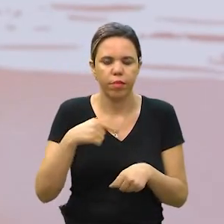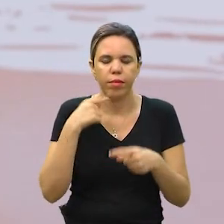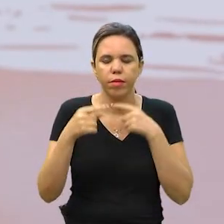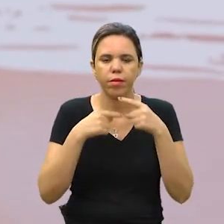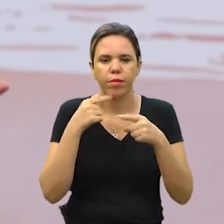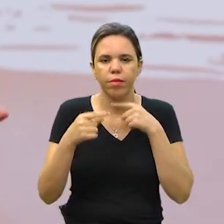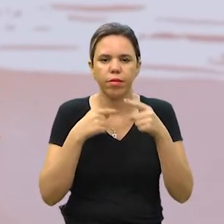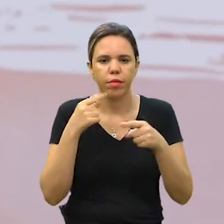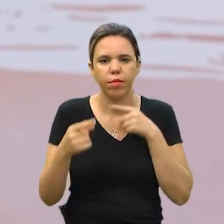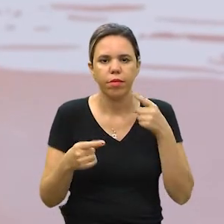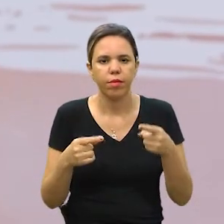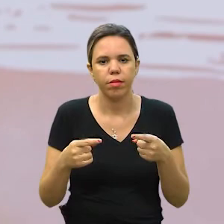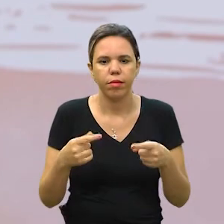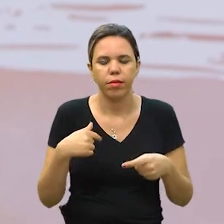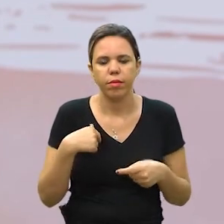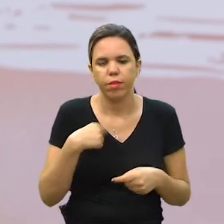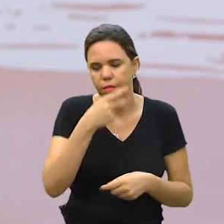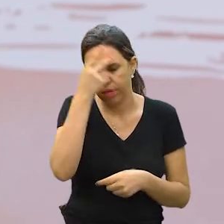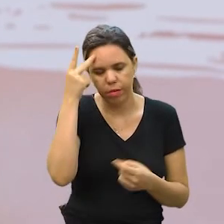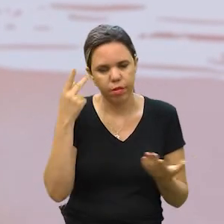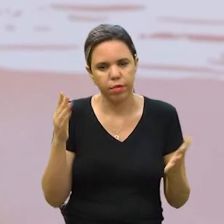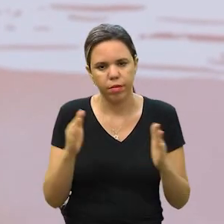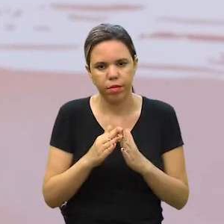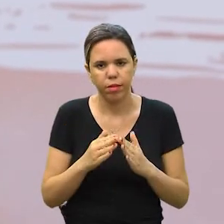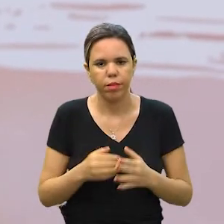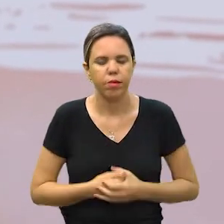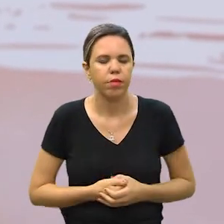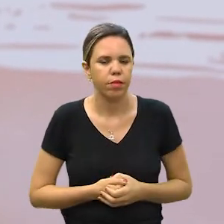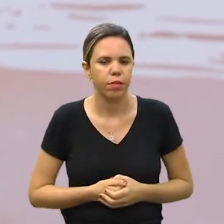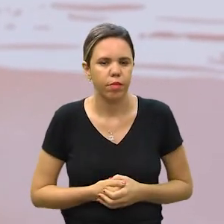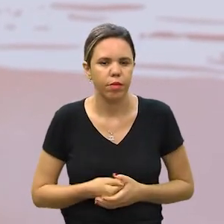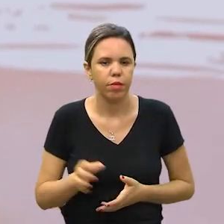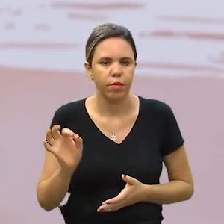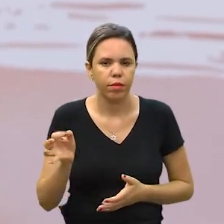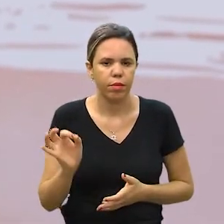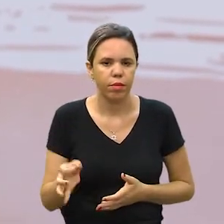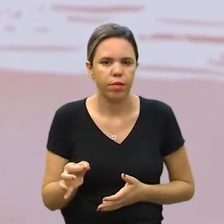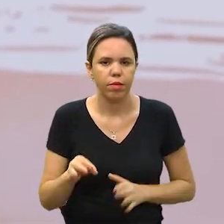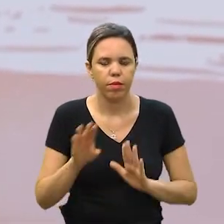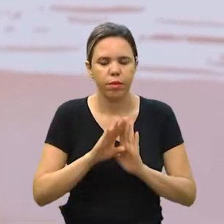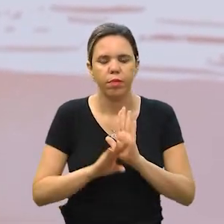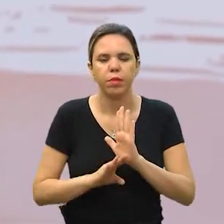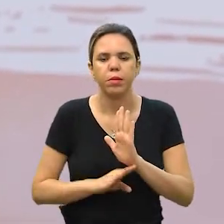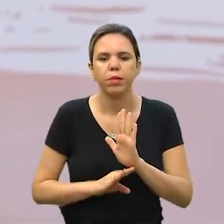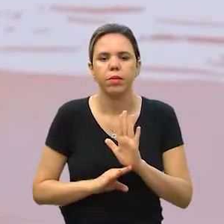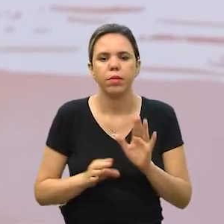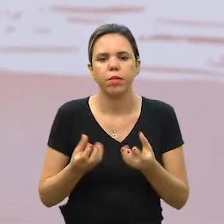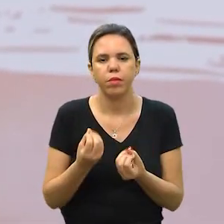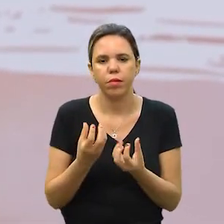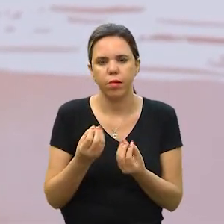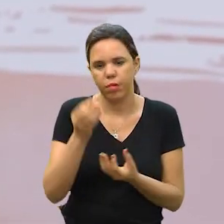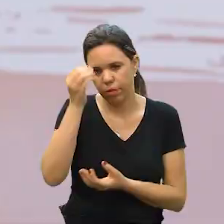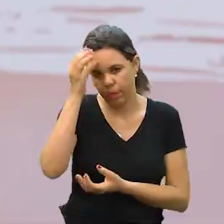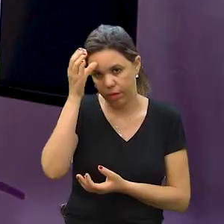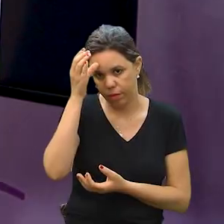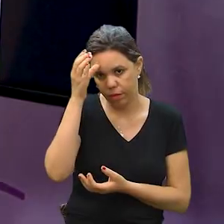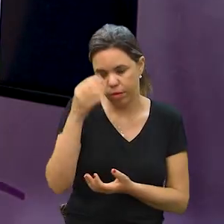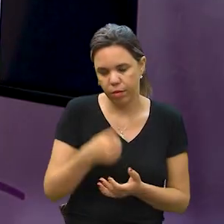tirar todas as dúvidas minhas e do pessoal de casa. Tenha certeza que foi um programa rico de